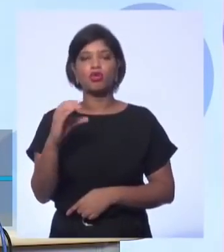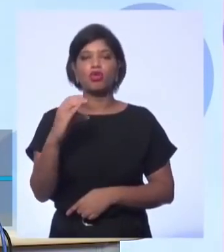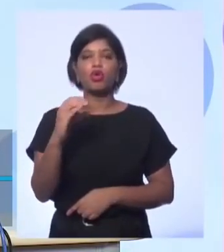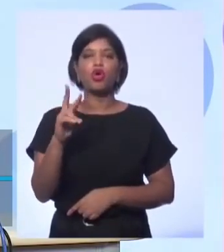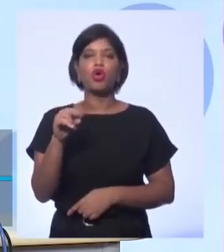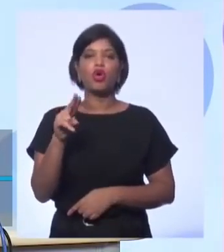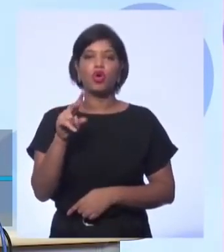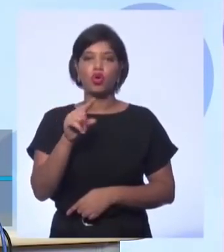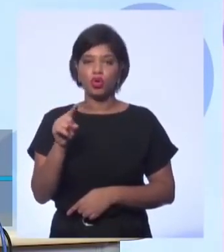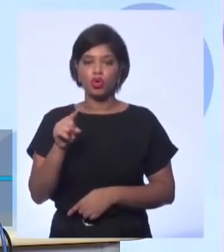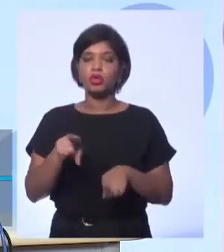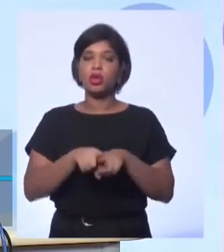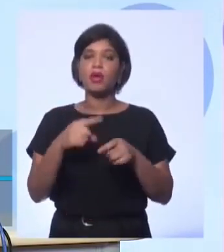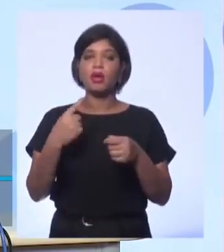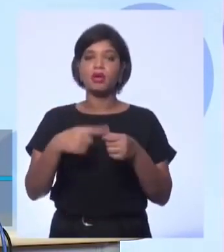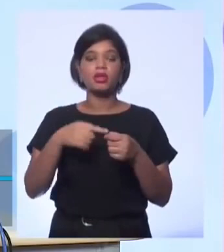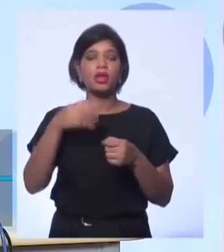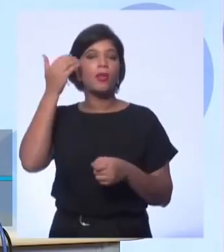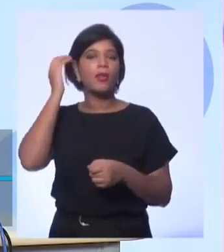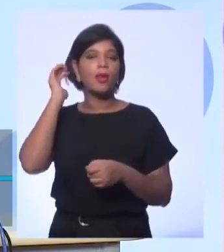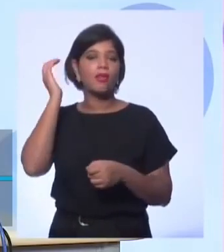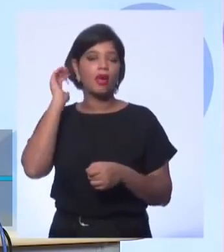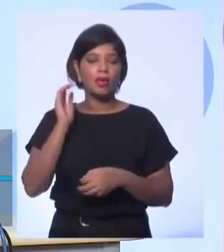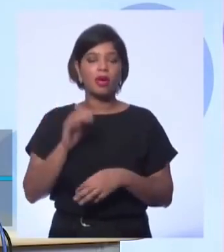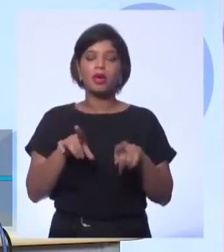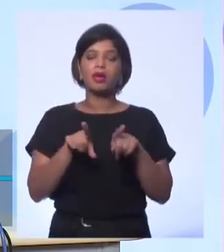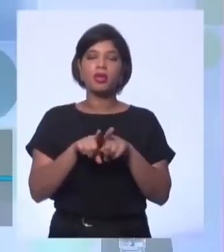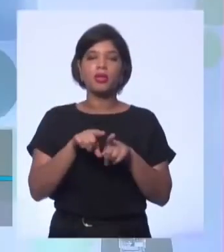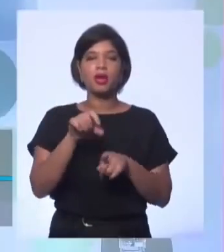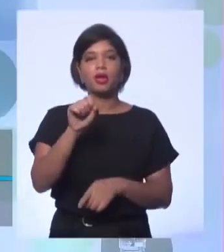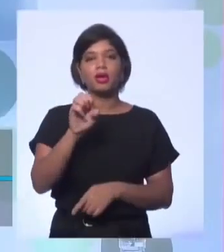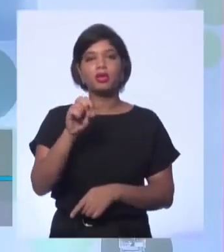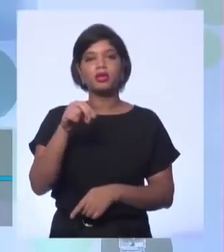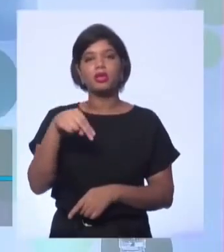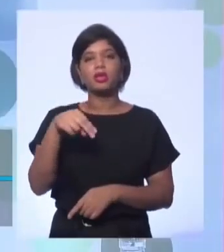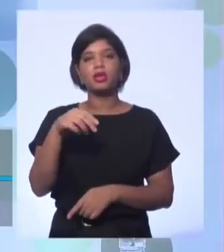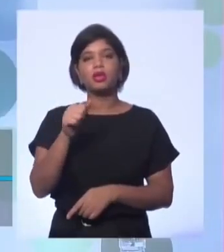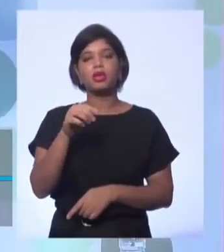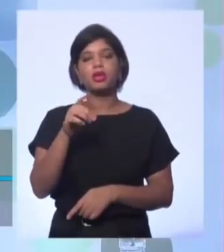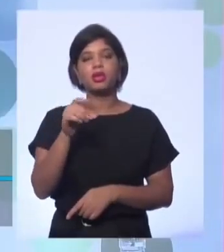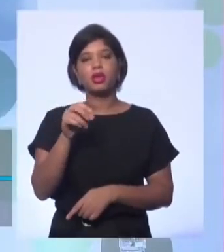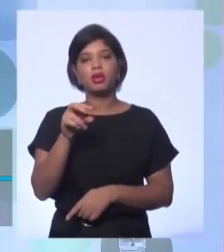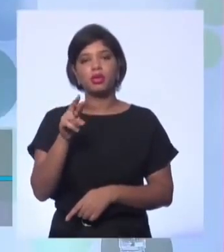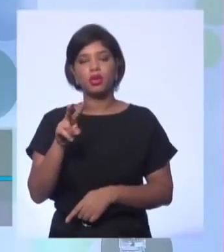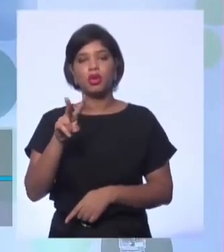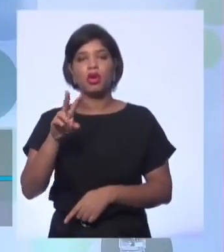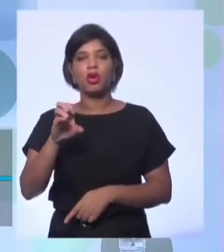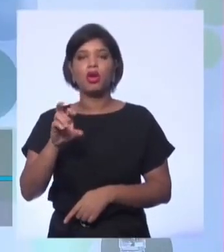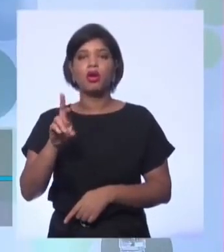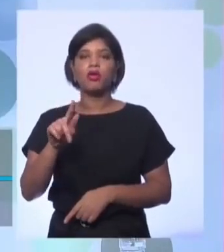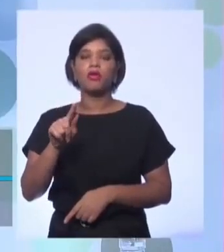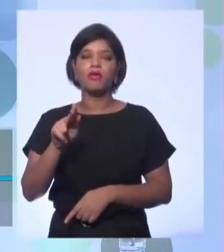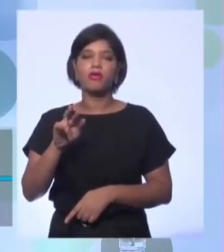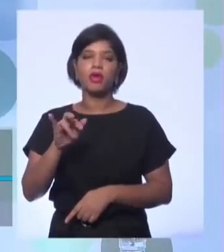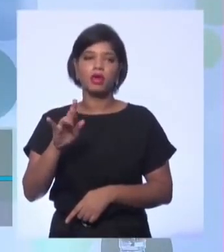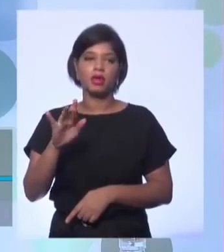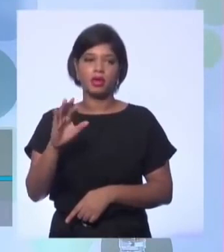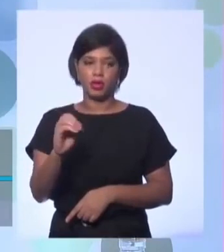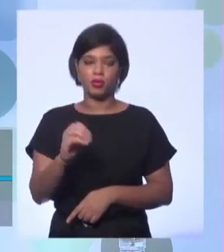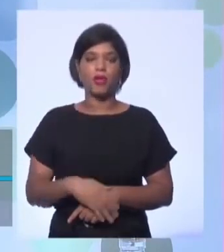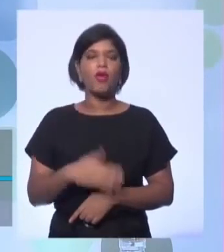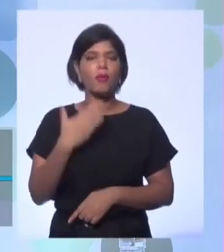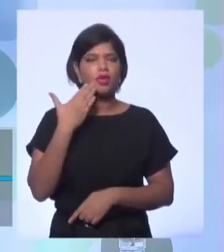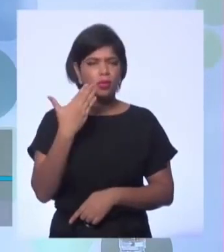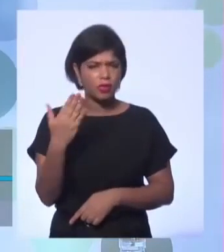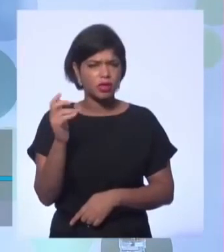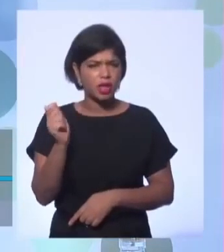PEI, Senador Vergueiro. Professora Roberta, vamos conferir? Vamos. Antes de conferir, eu quero mostrar para vocês a ideia. Eu vou pegar minha aliança aqui e vou mostrar